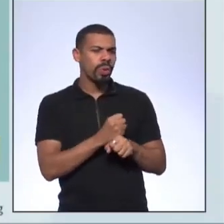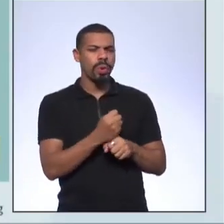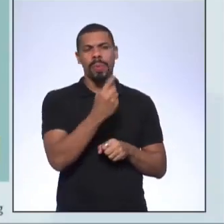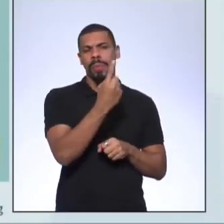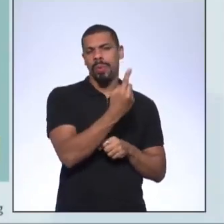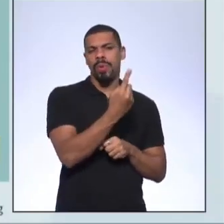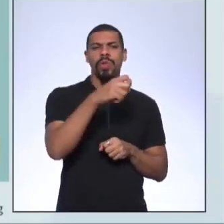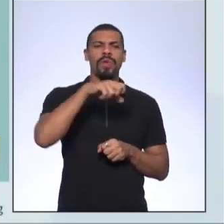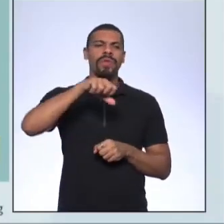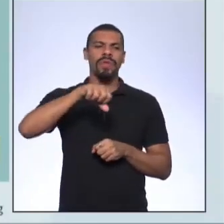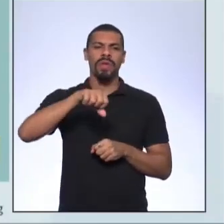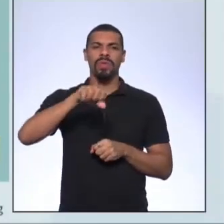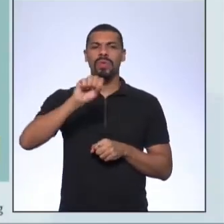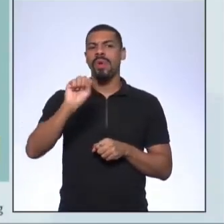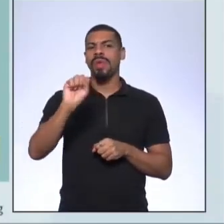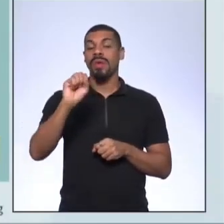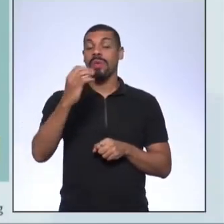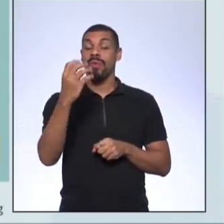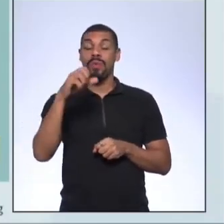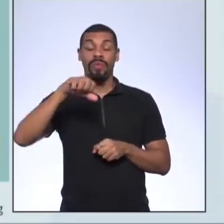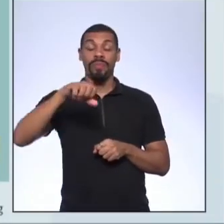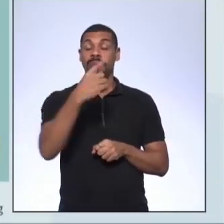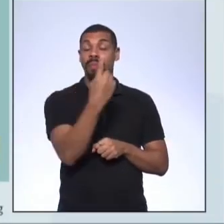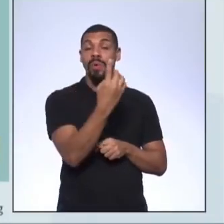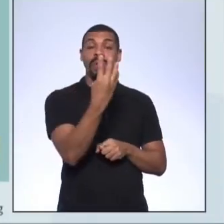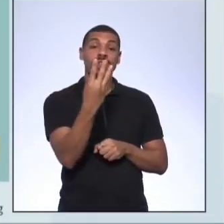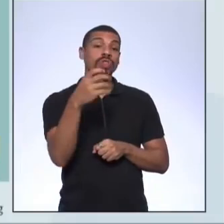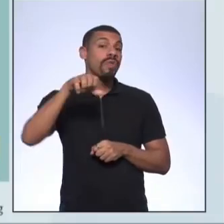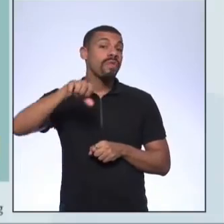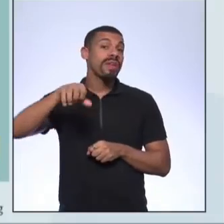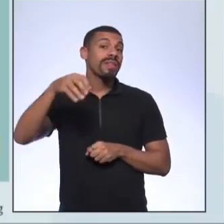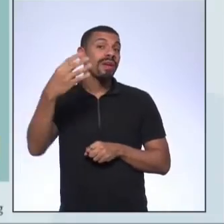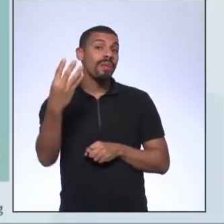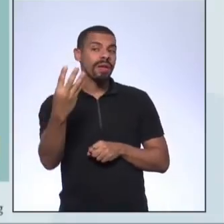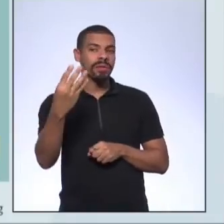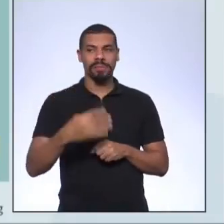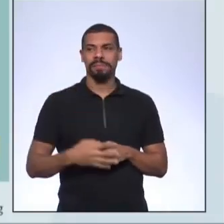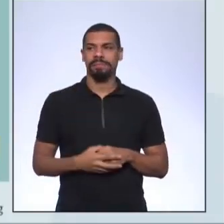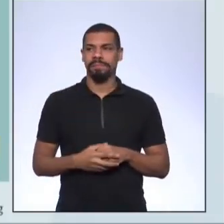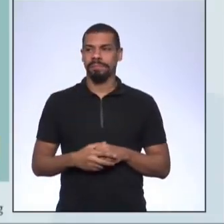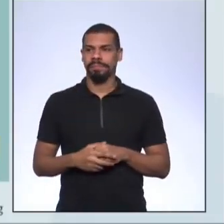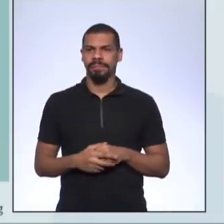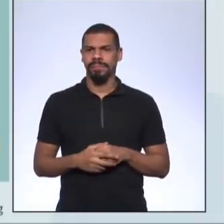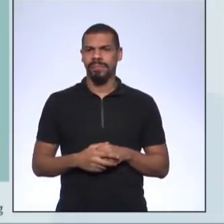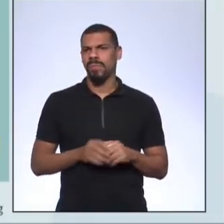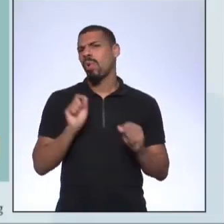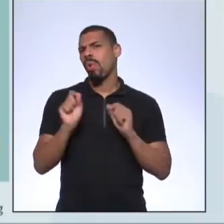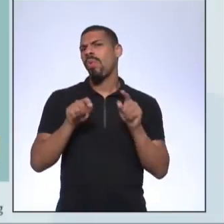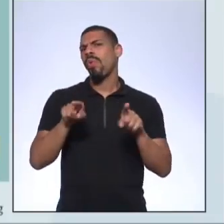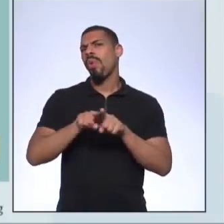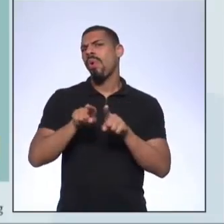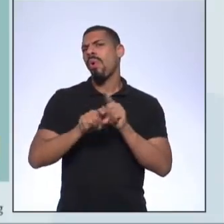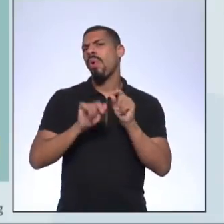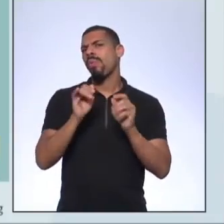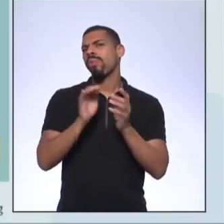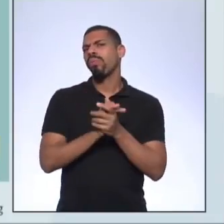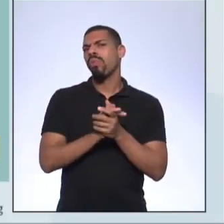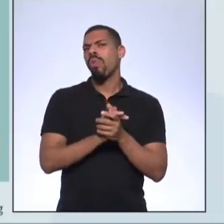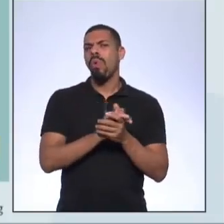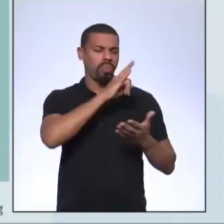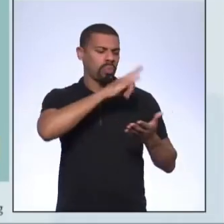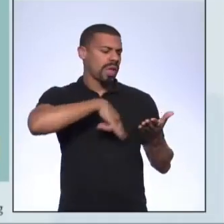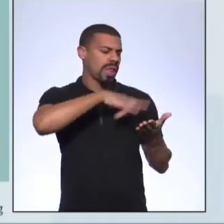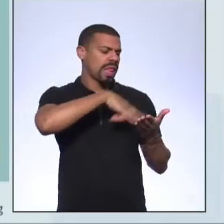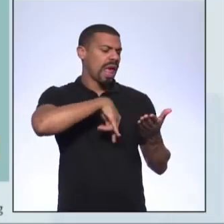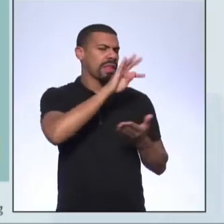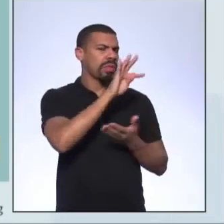1494. É antes até da chegada do Vasco da Gama a Calicut. Né? O que é o Tratado de Tordesilhas, então,